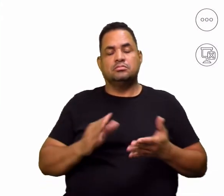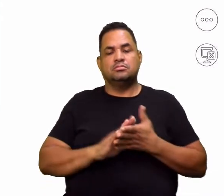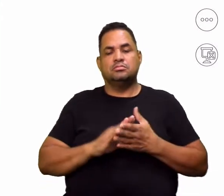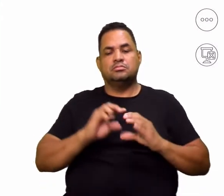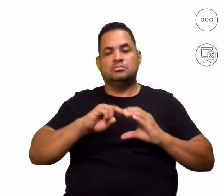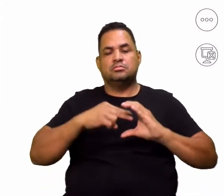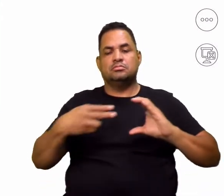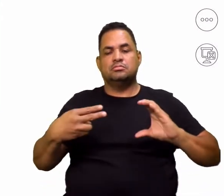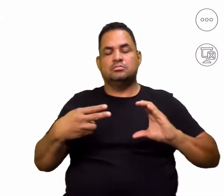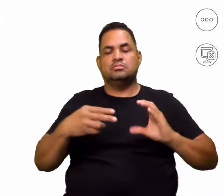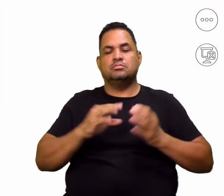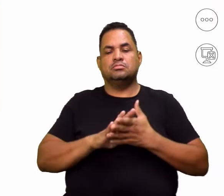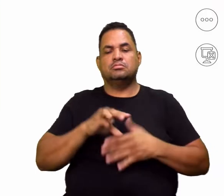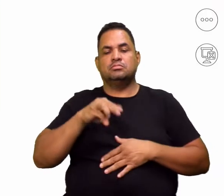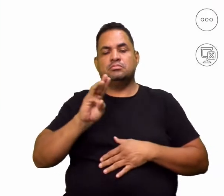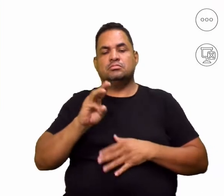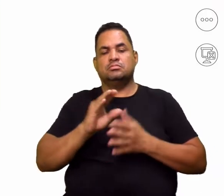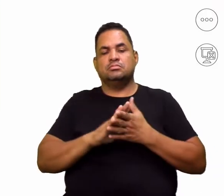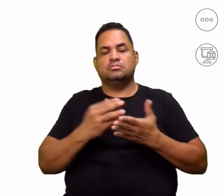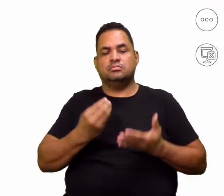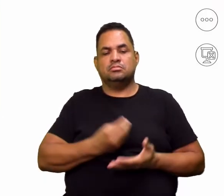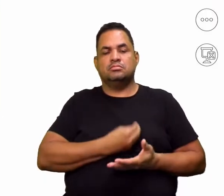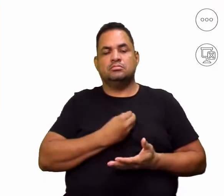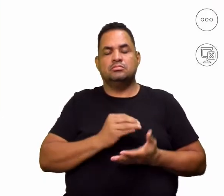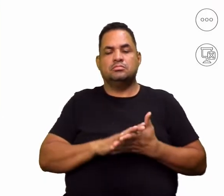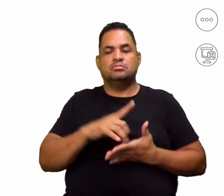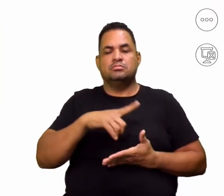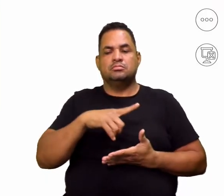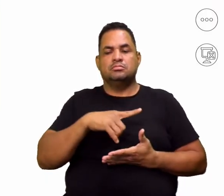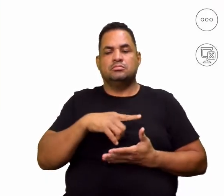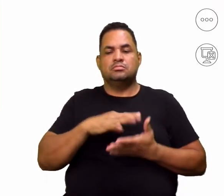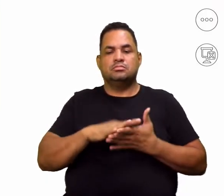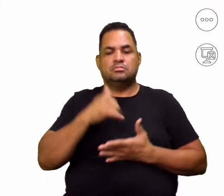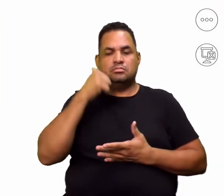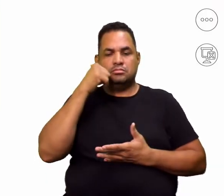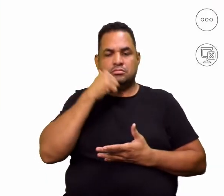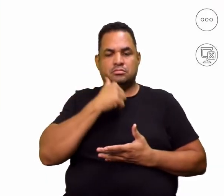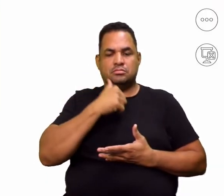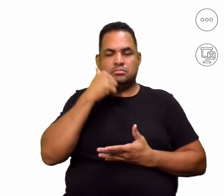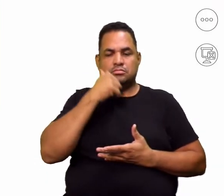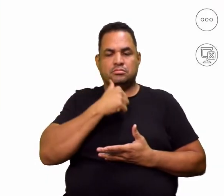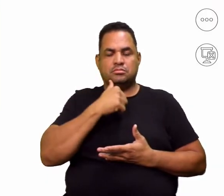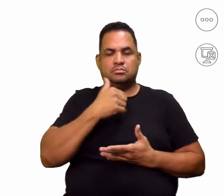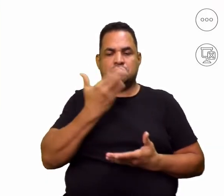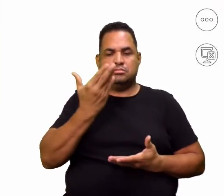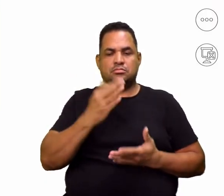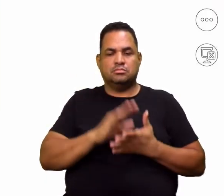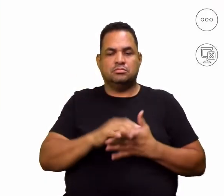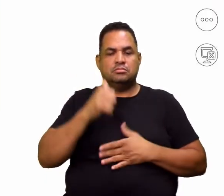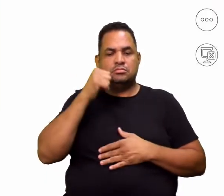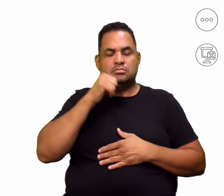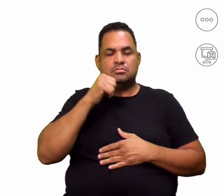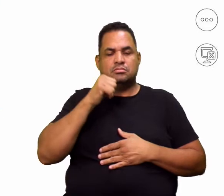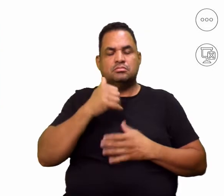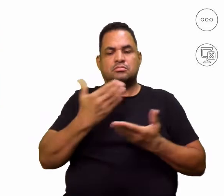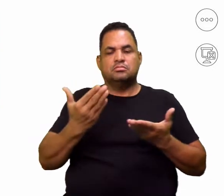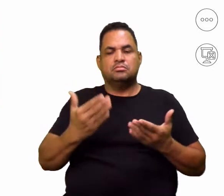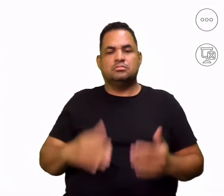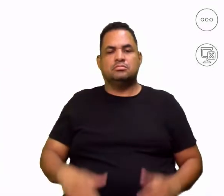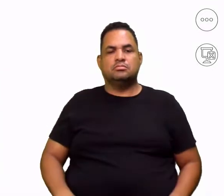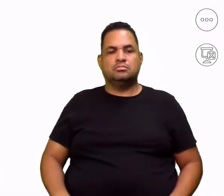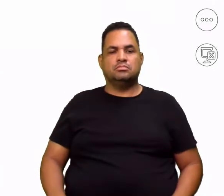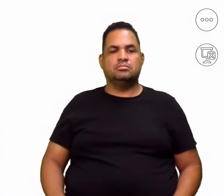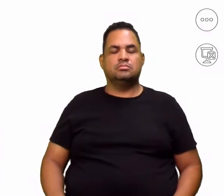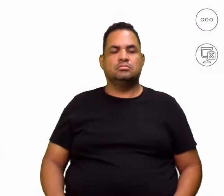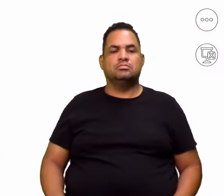cromossomo sexual W está presente somente nas fêmeas. Então, as fêmeas heterogametes